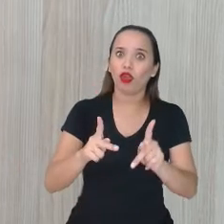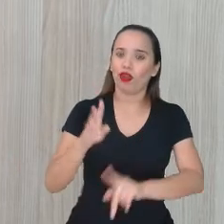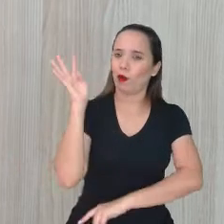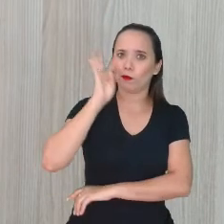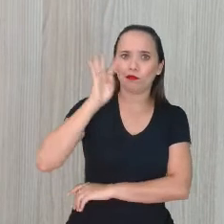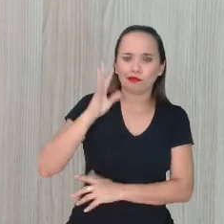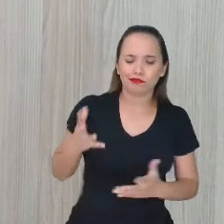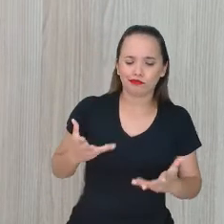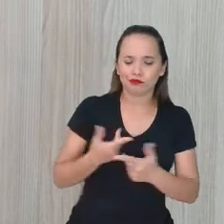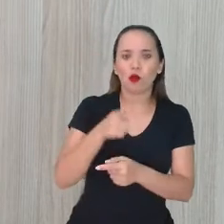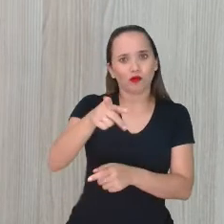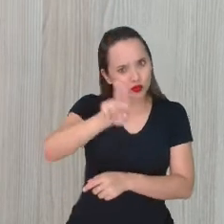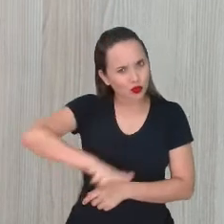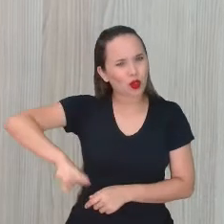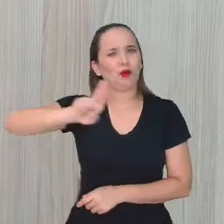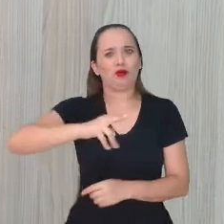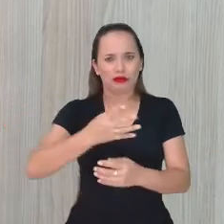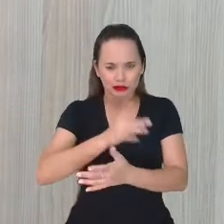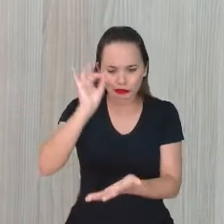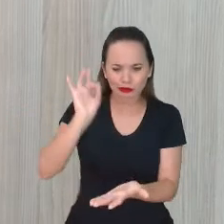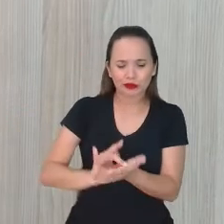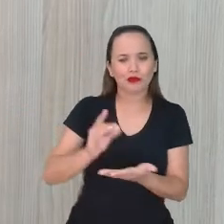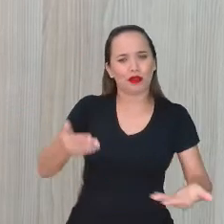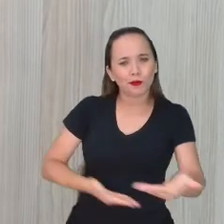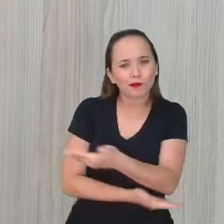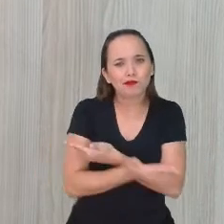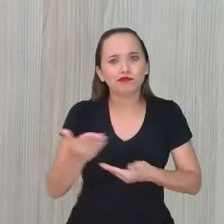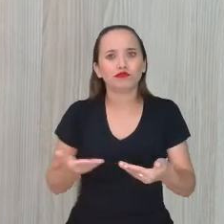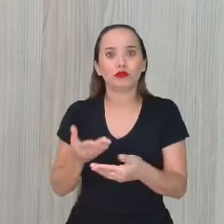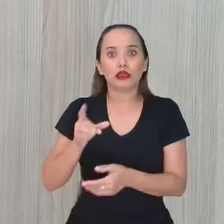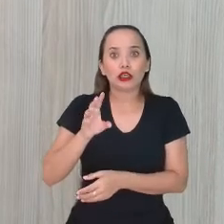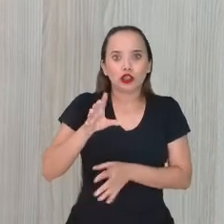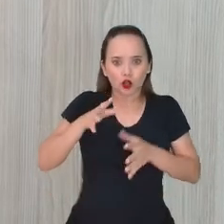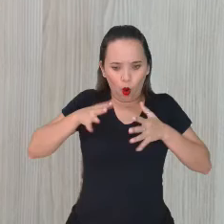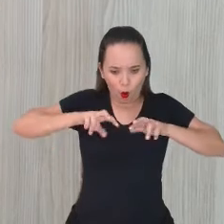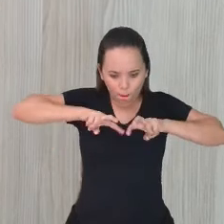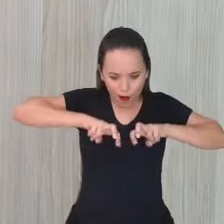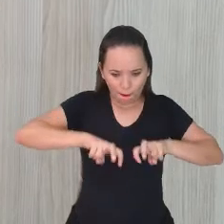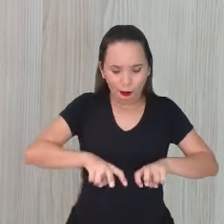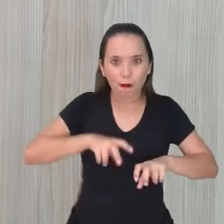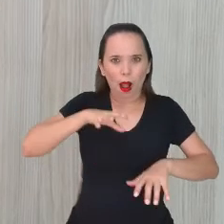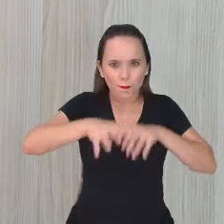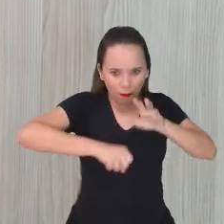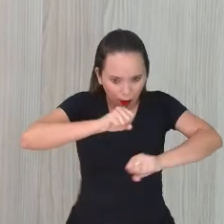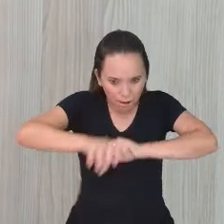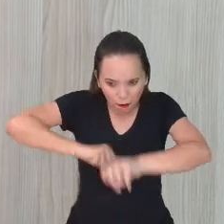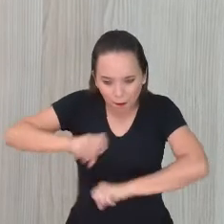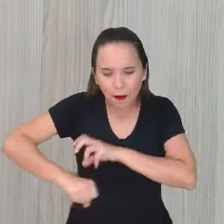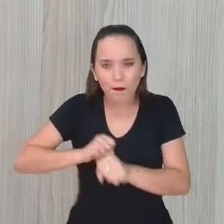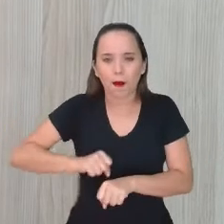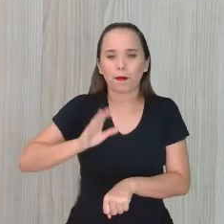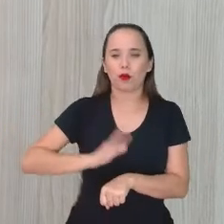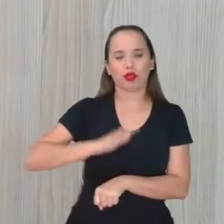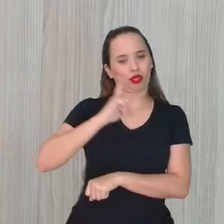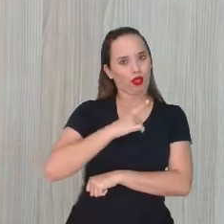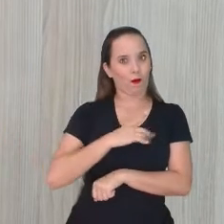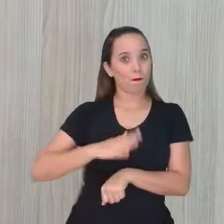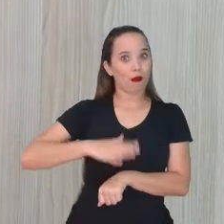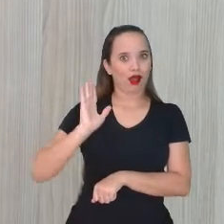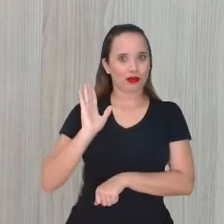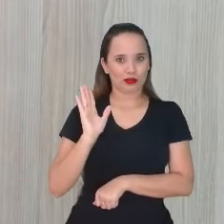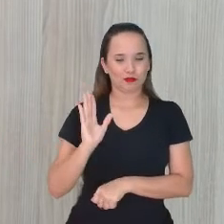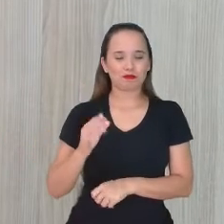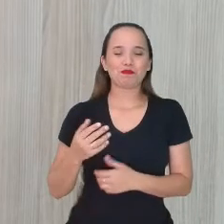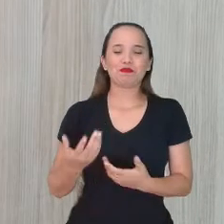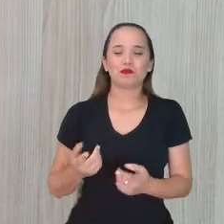e abusar, interagir, extrair o melhor. Na verdade, não é o melhor, o máximo, né? Você extrair o máximo de nós, né? Então, tem o